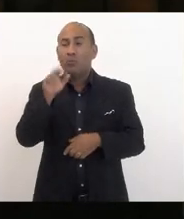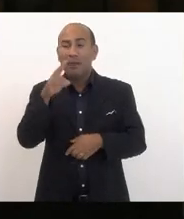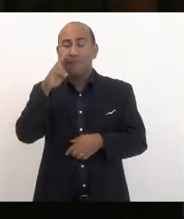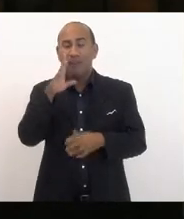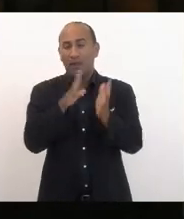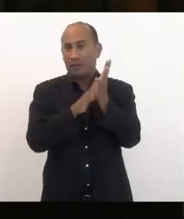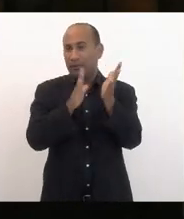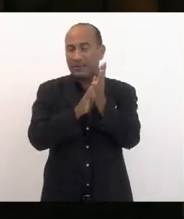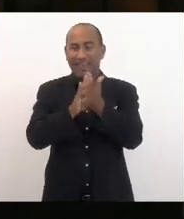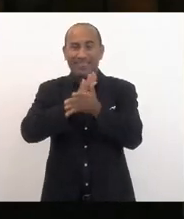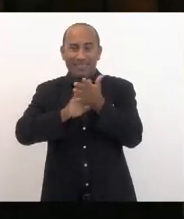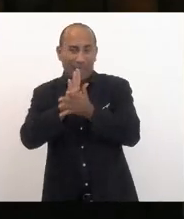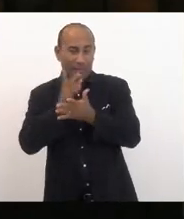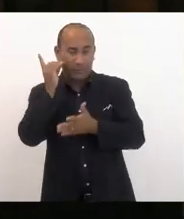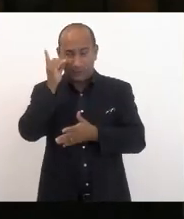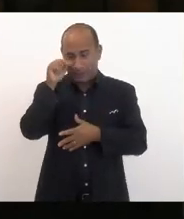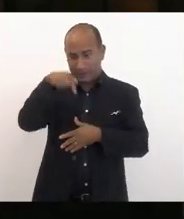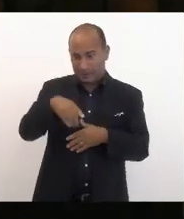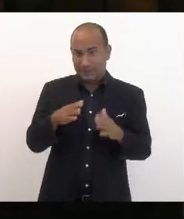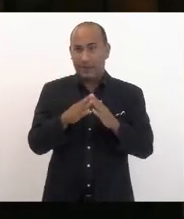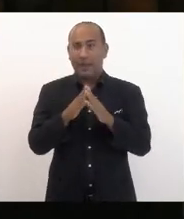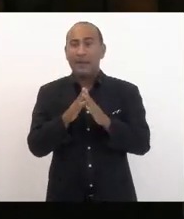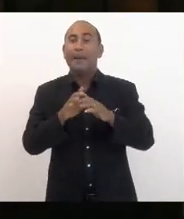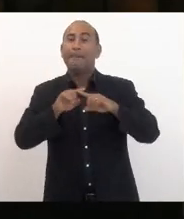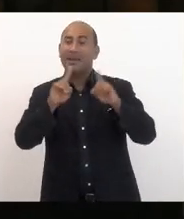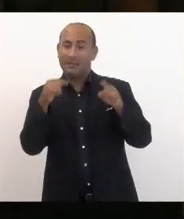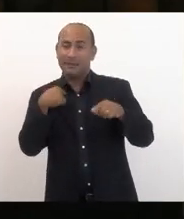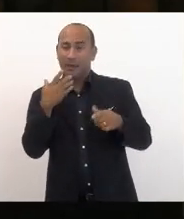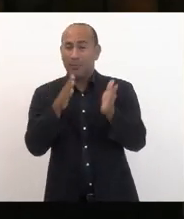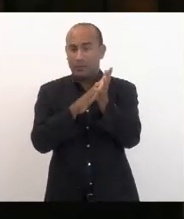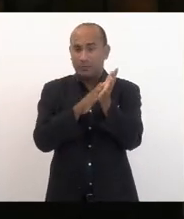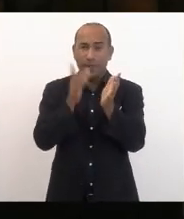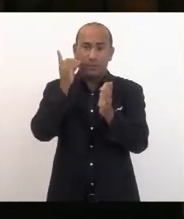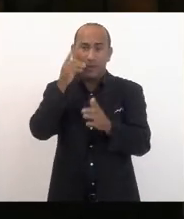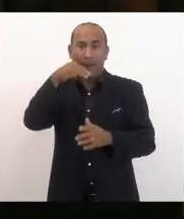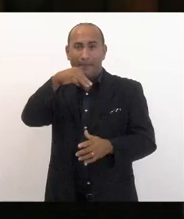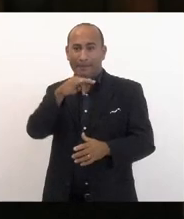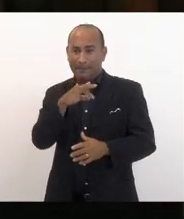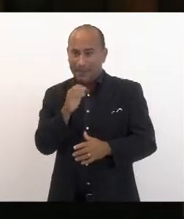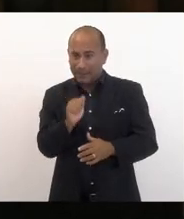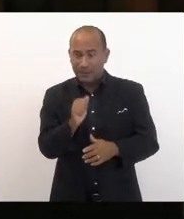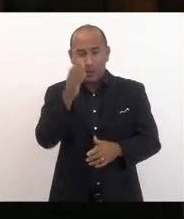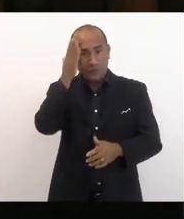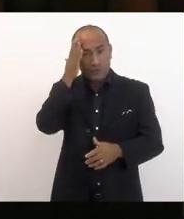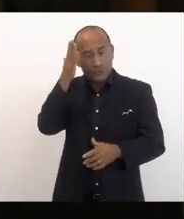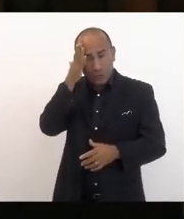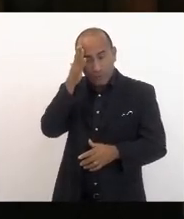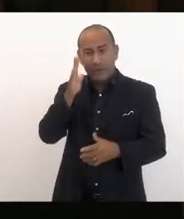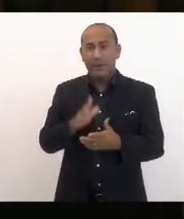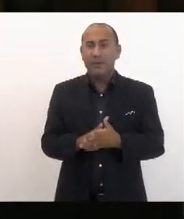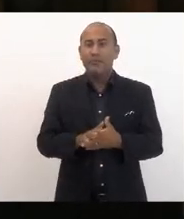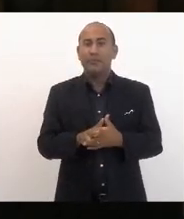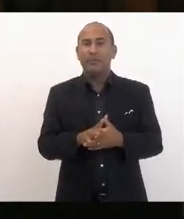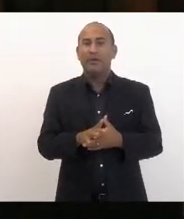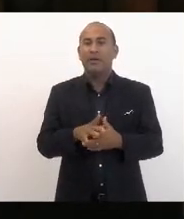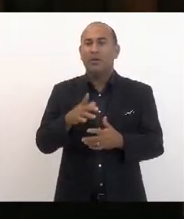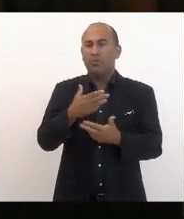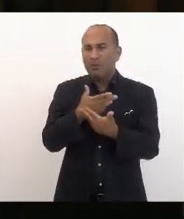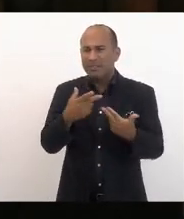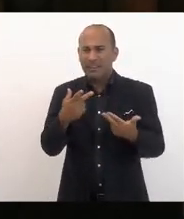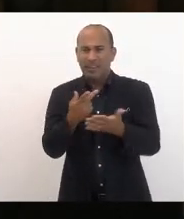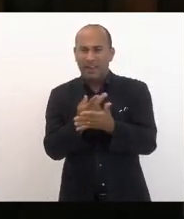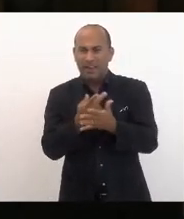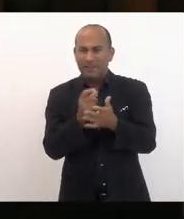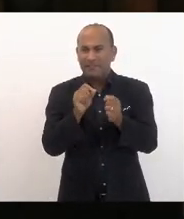por parte de nenhuma deputada nessa casa. Mas eu elogio a deputada Marta Rocha. Soube de um atentado covarde no bairro da Penha,